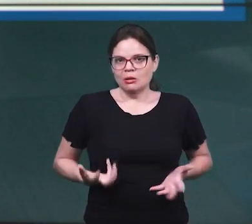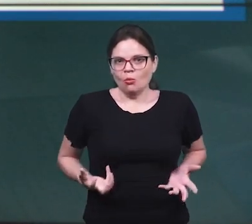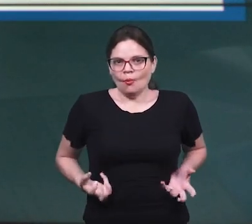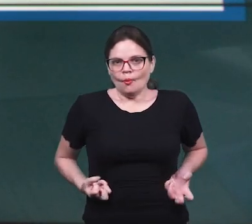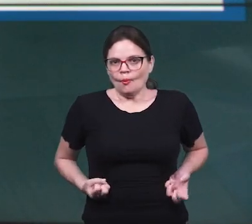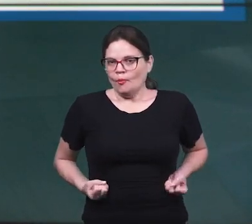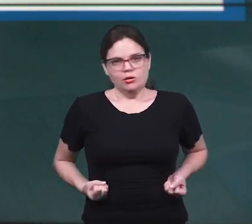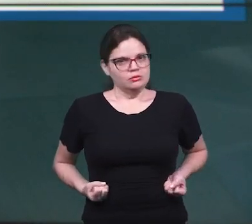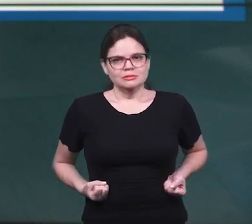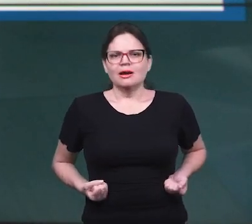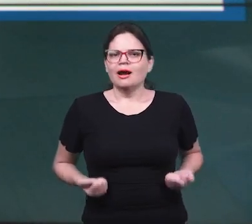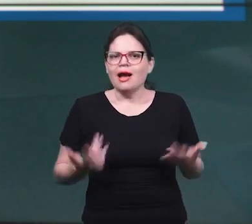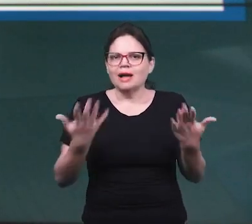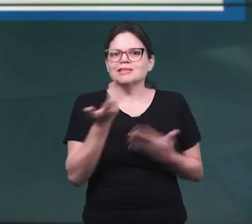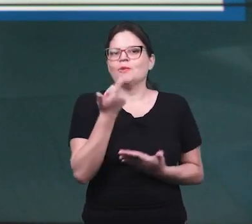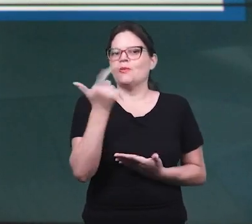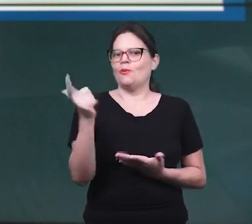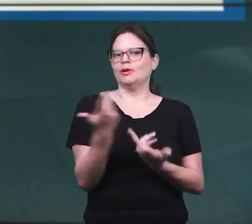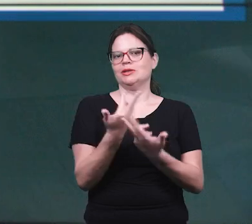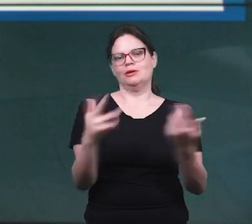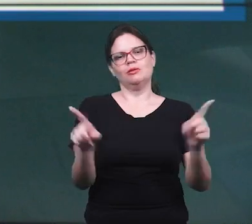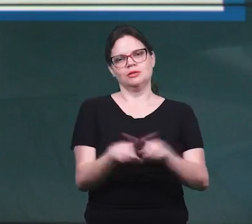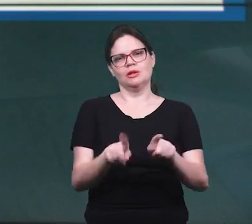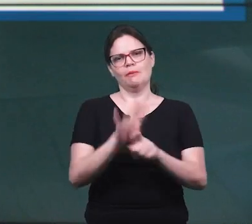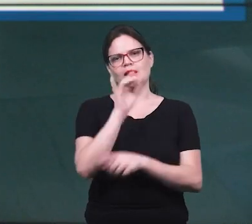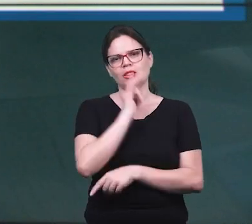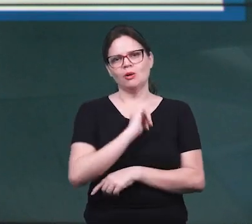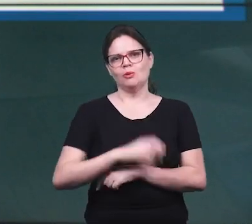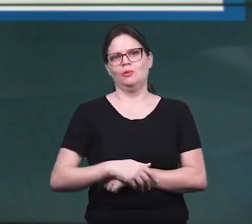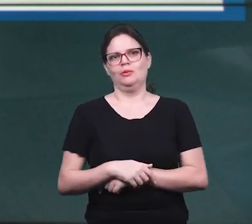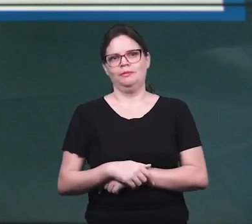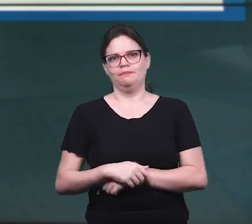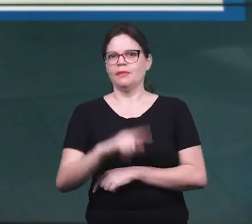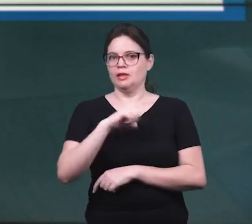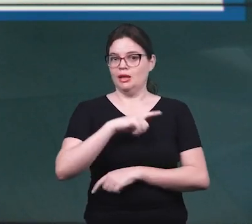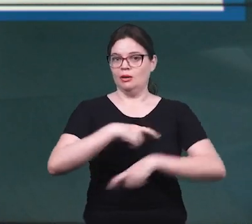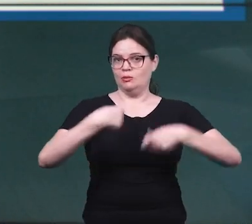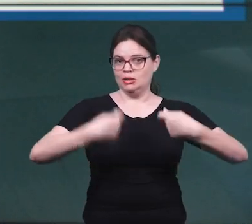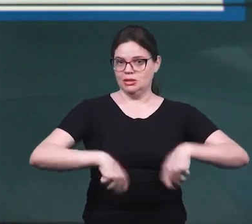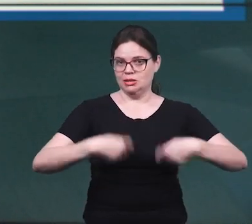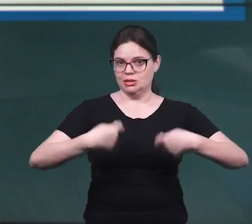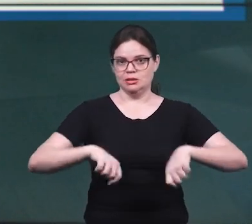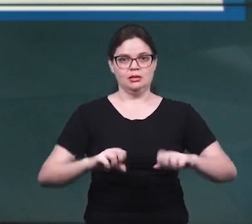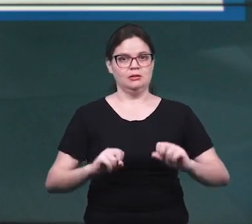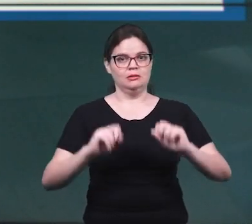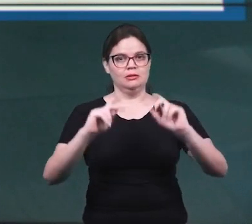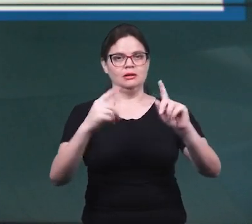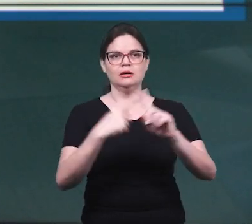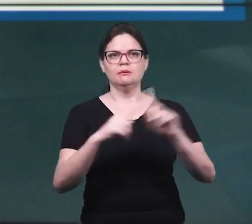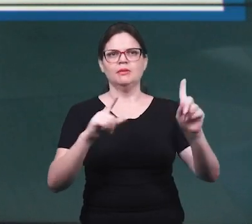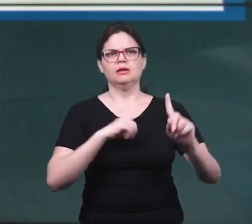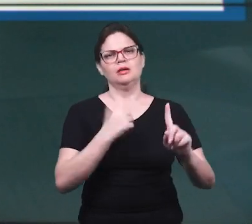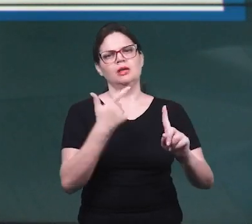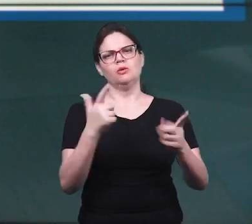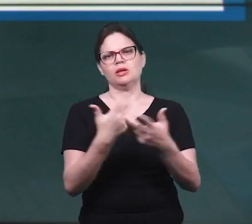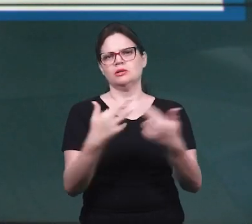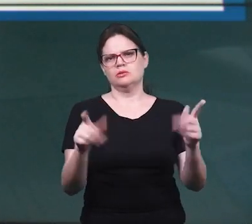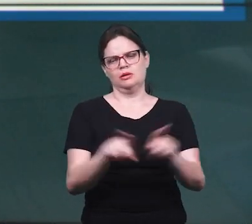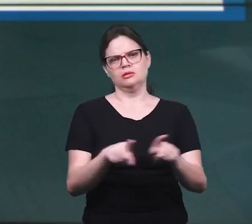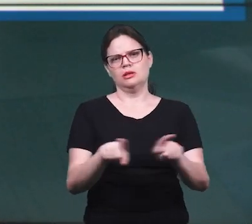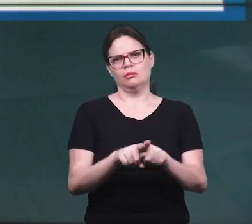nós gastamos com outras coisas, além daqueles gastos essenciais, nós gastamos com outras